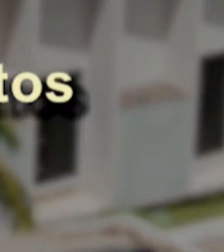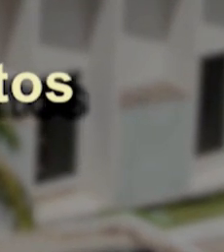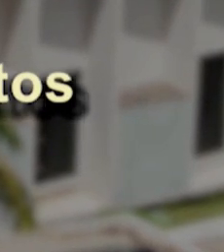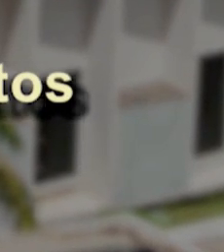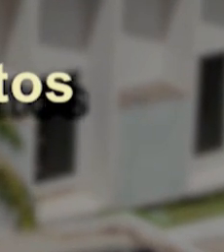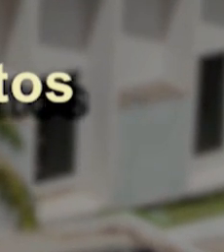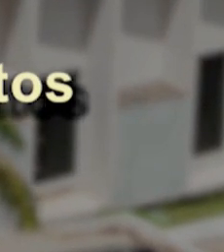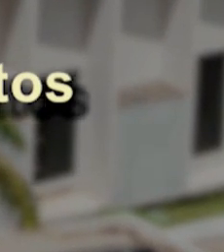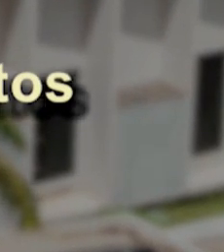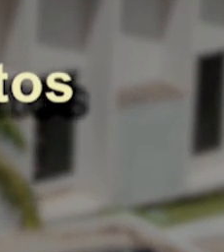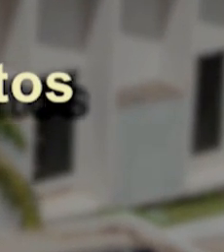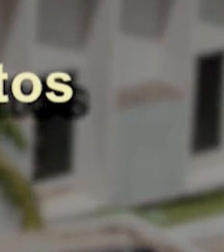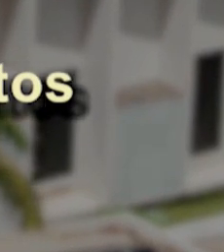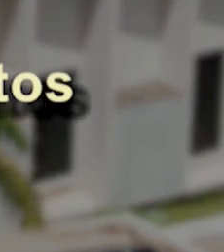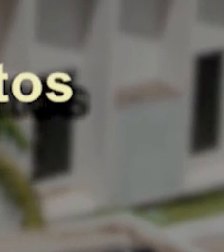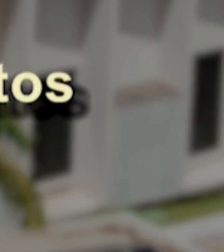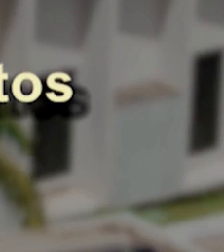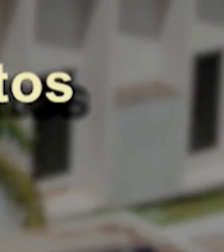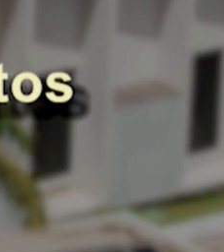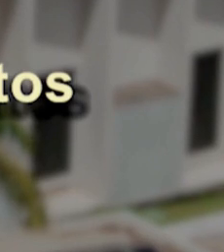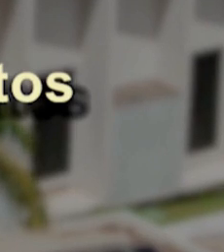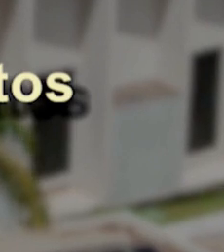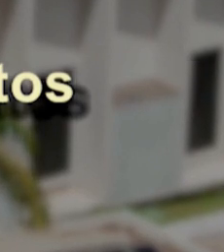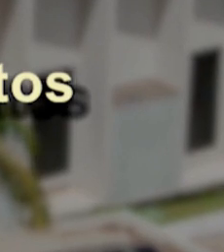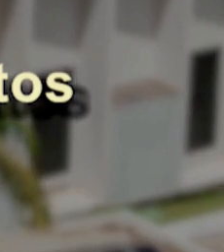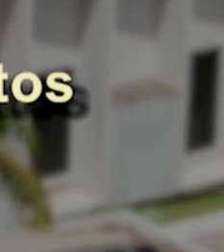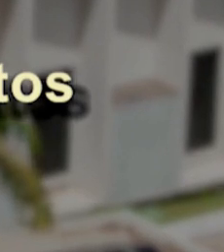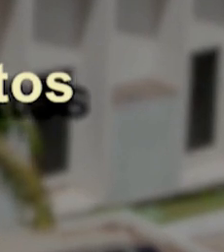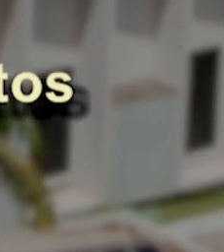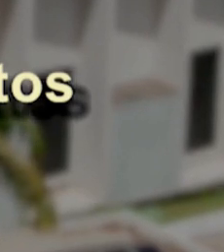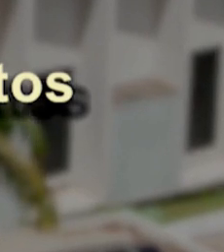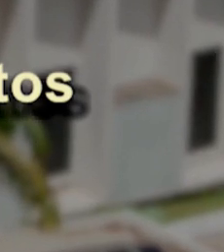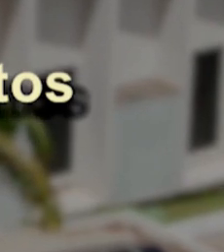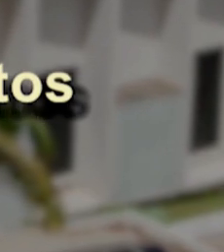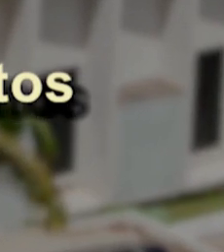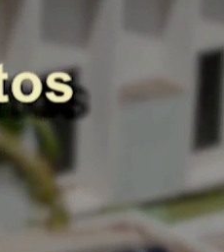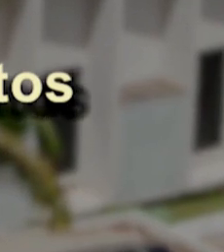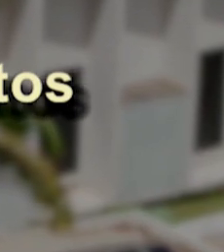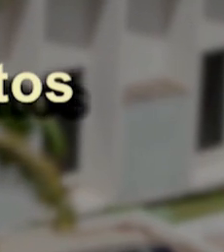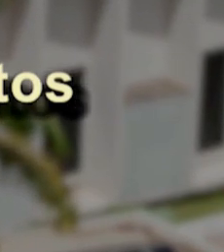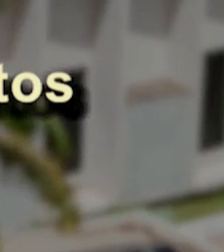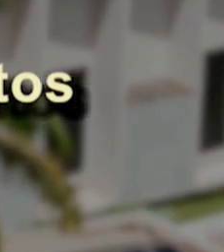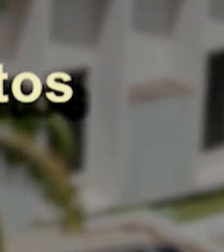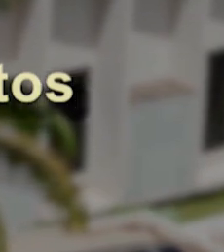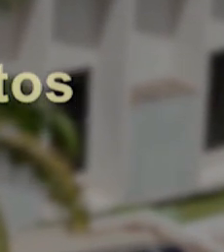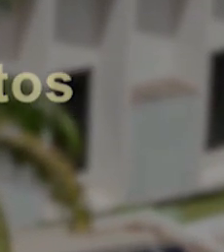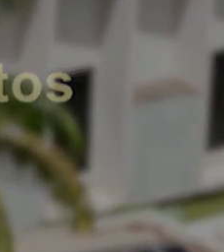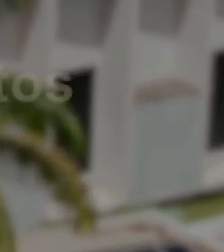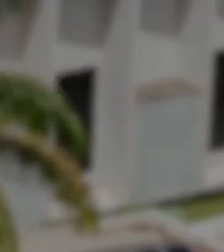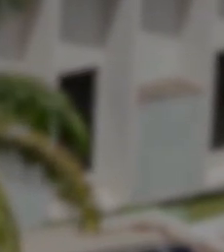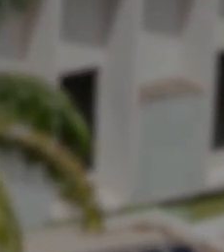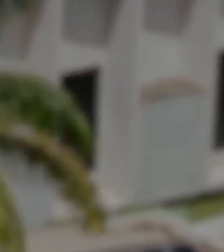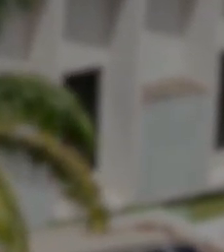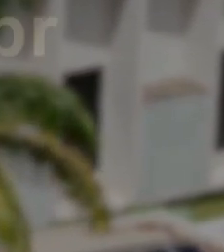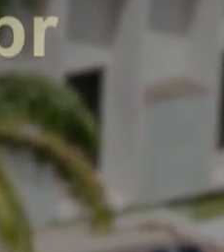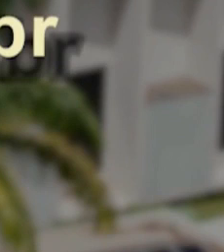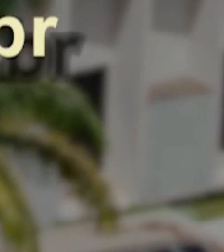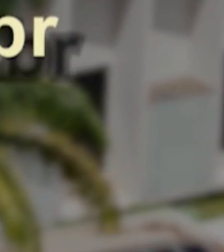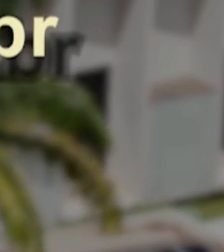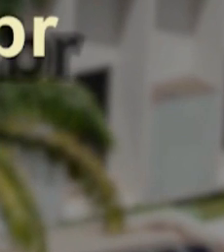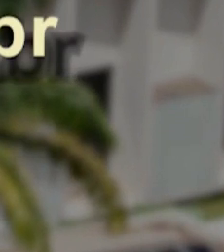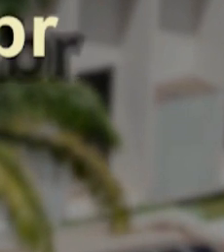sugestões para a marca podem ser feitos até o dia de hoje, 13 de outubro, pelo e-mail